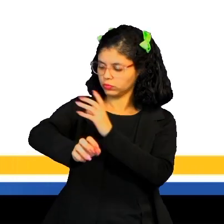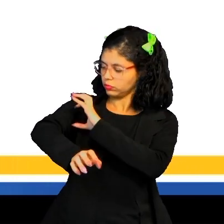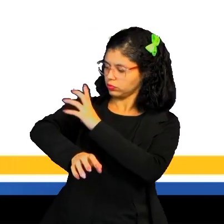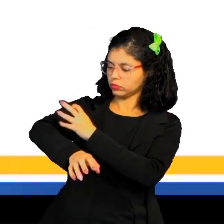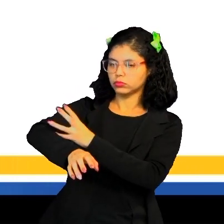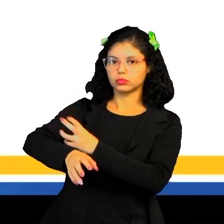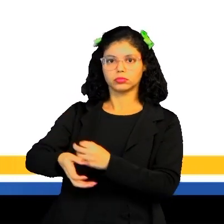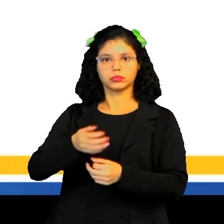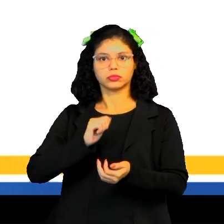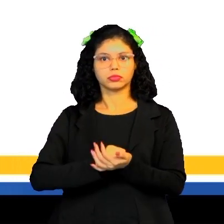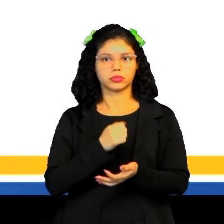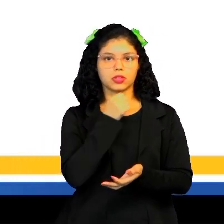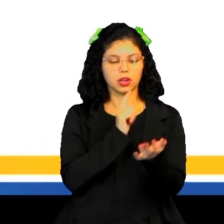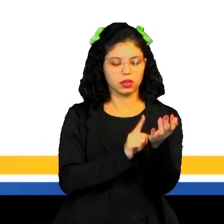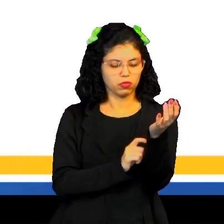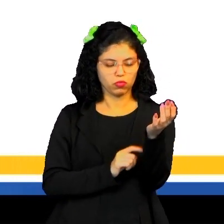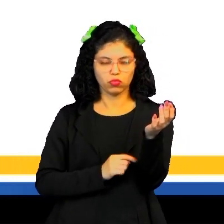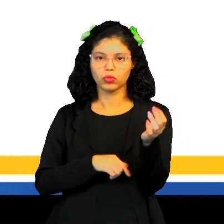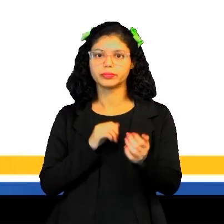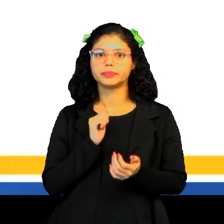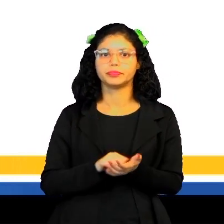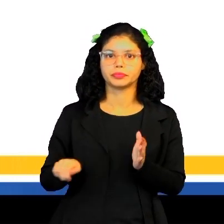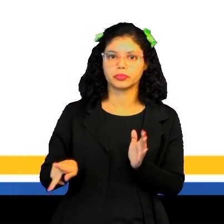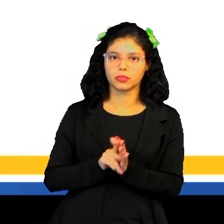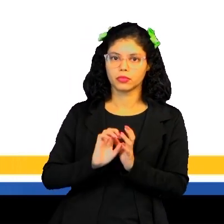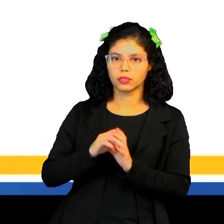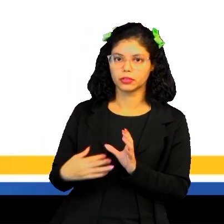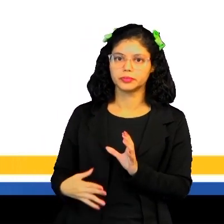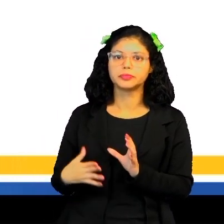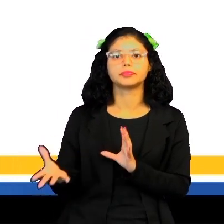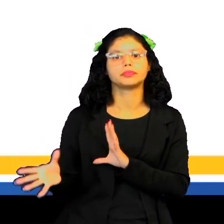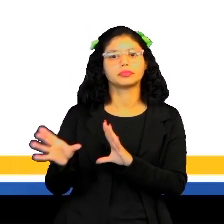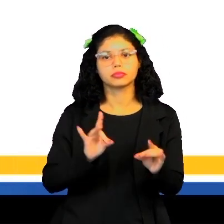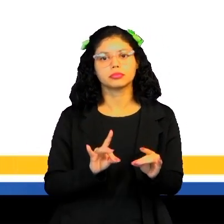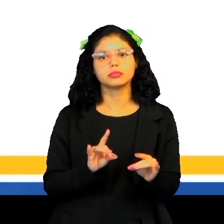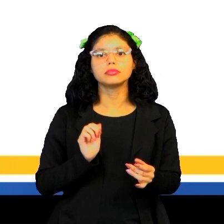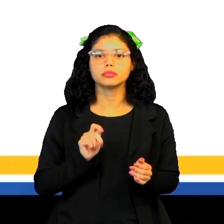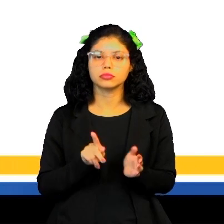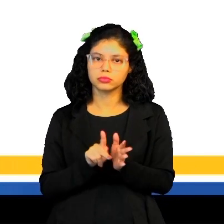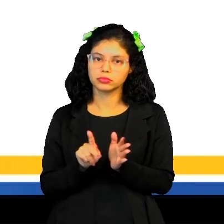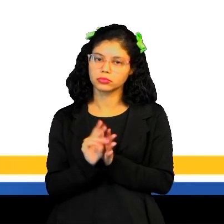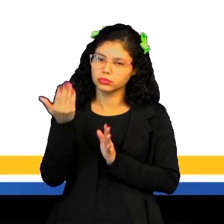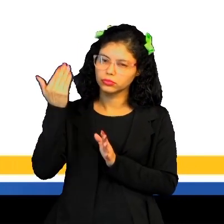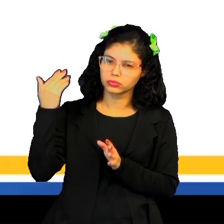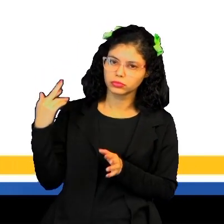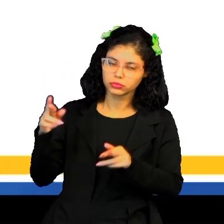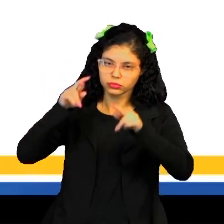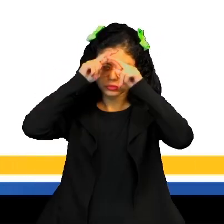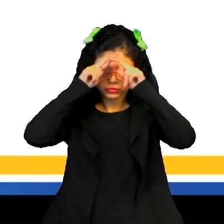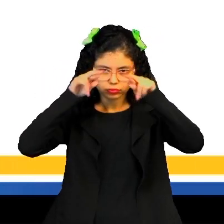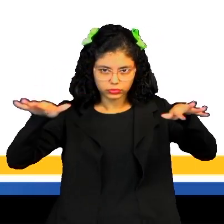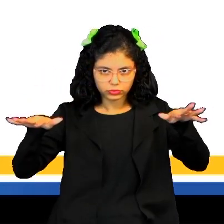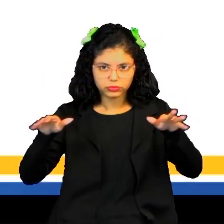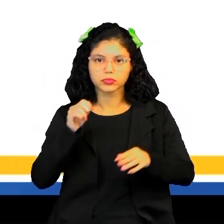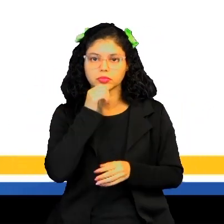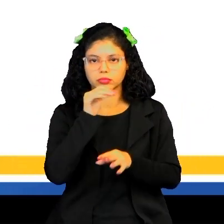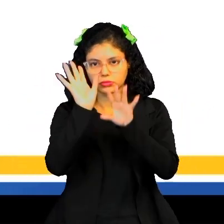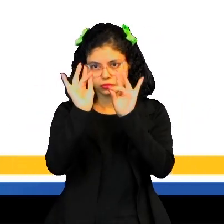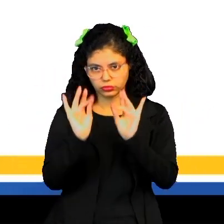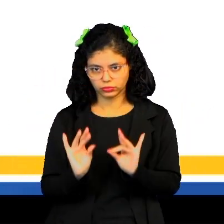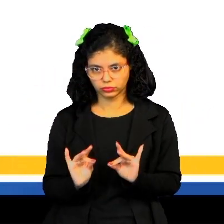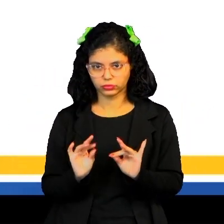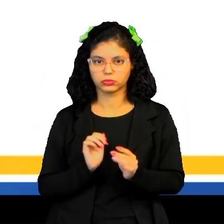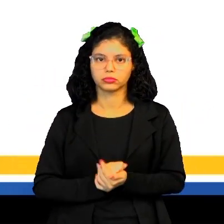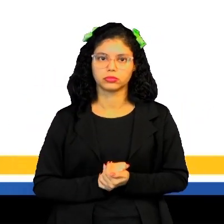até veias, né, uma característica que é resgatada posteriormente lá no renascentismo, né, essa perfeição dos